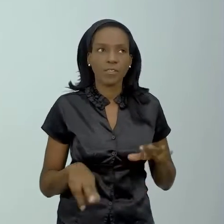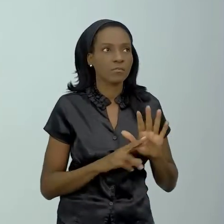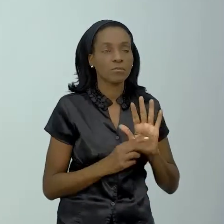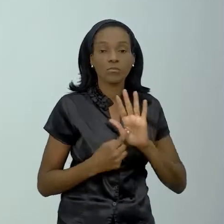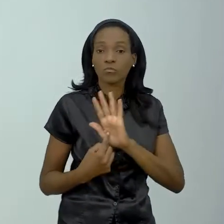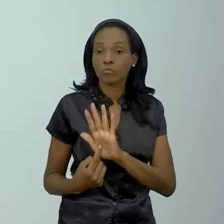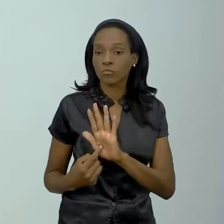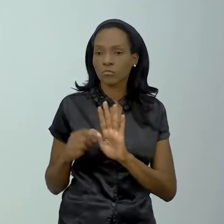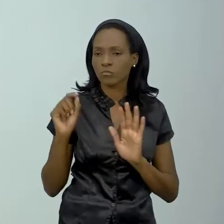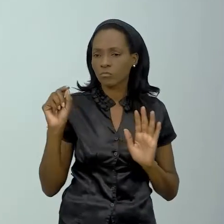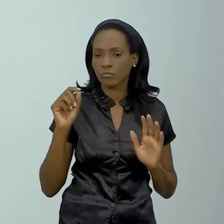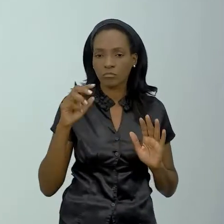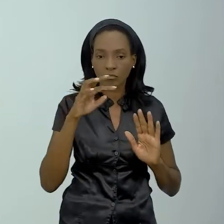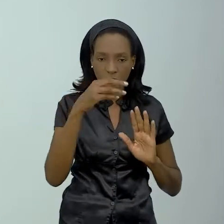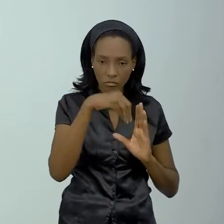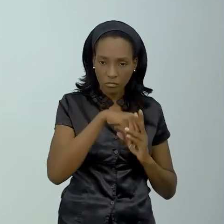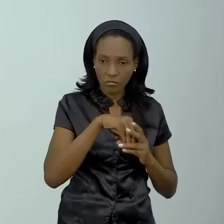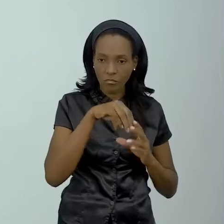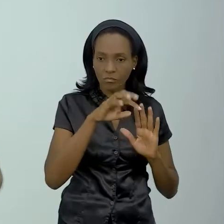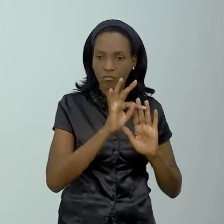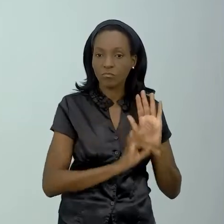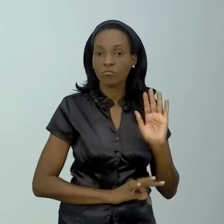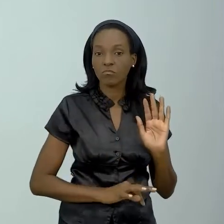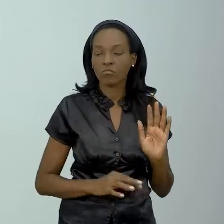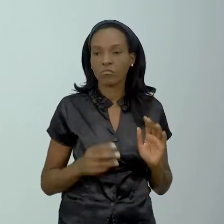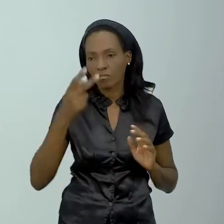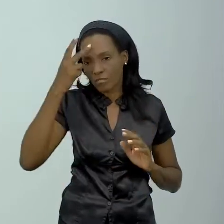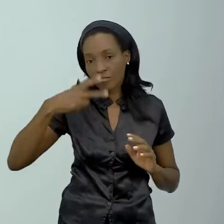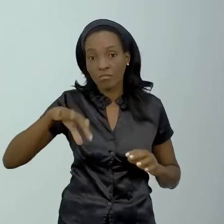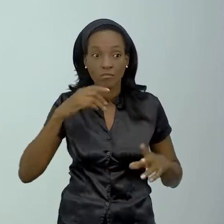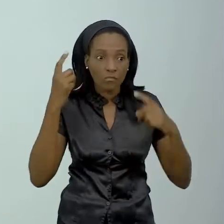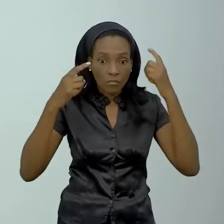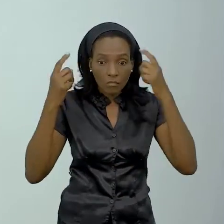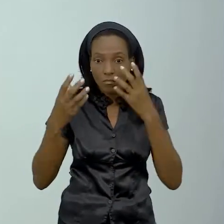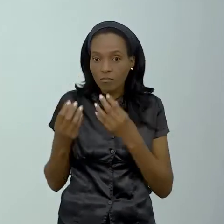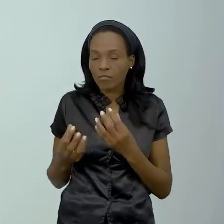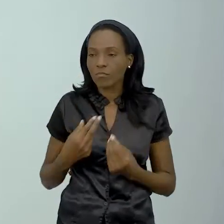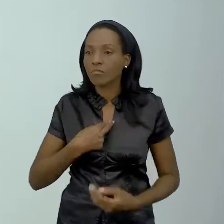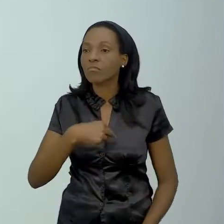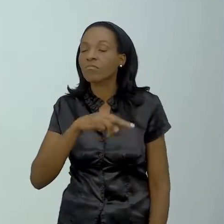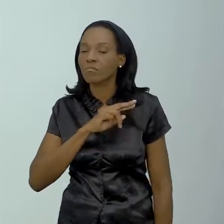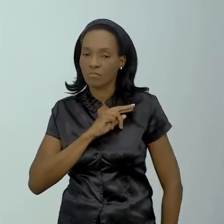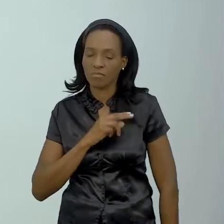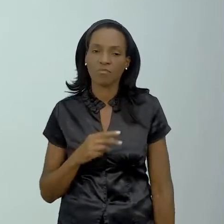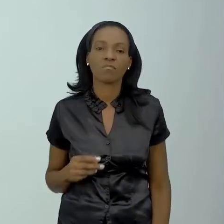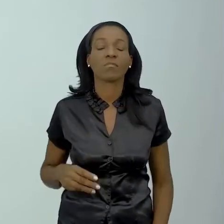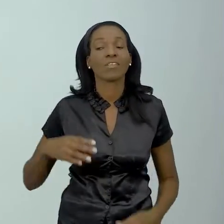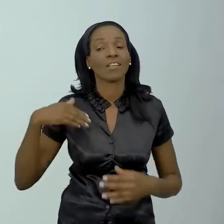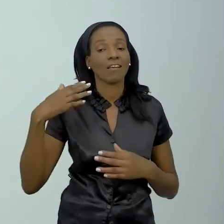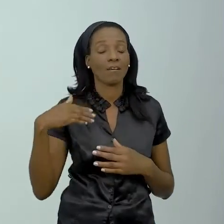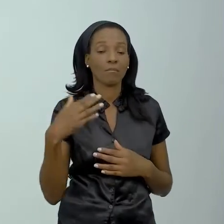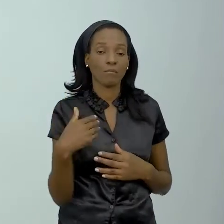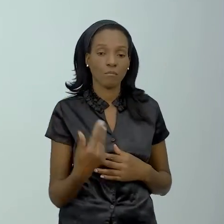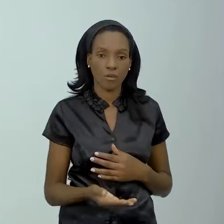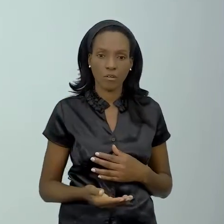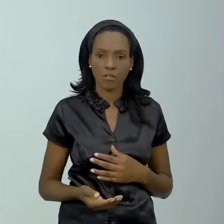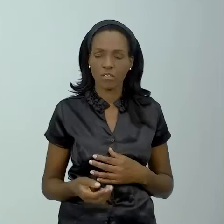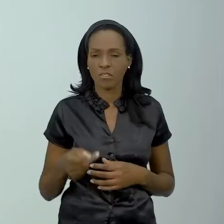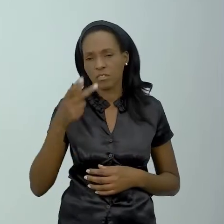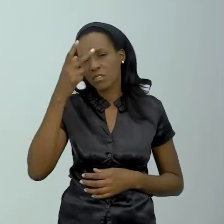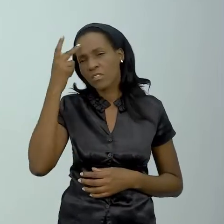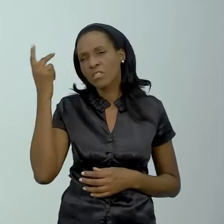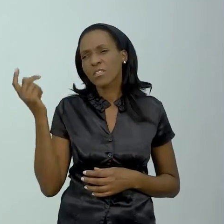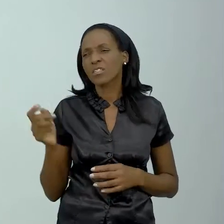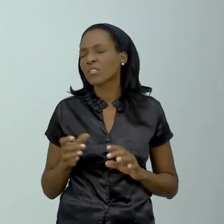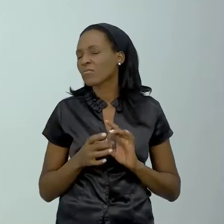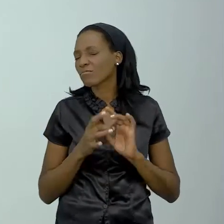quê? Nos textos que nós temos naquela época, que as pessoas se preocupavam muito com a religião, com esses aspectos. Depois, as pessoas desligaram um pouco.